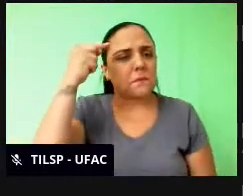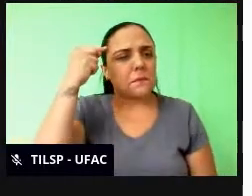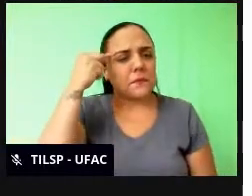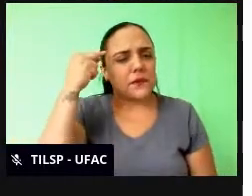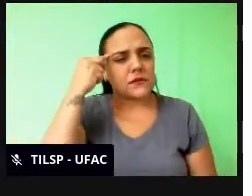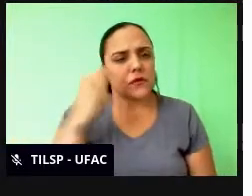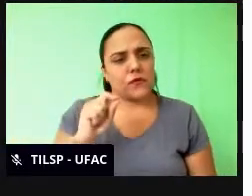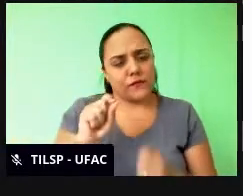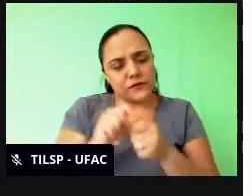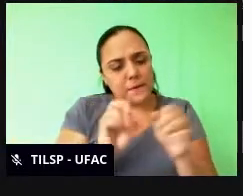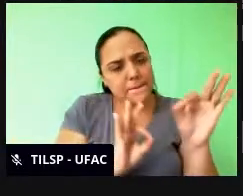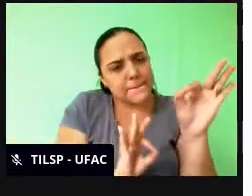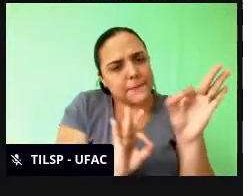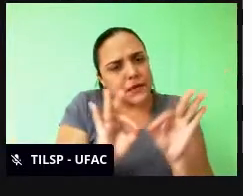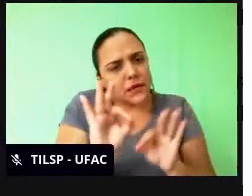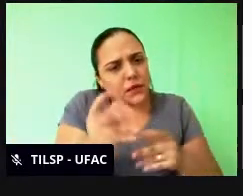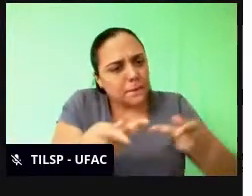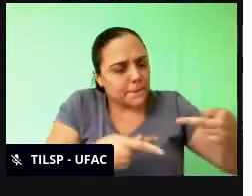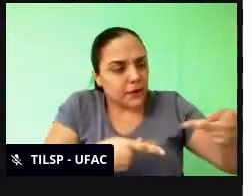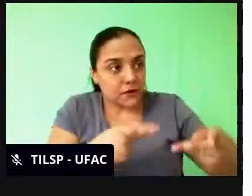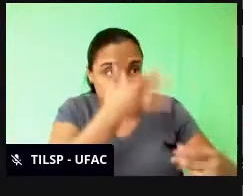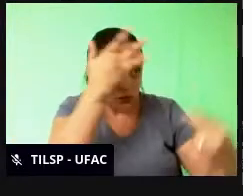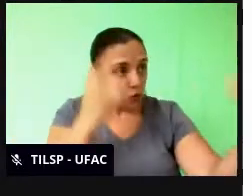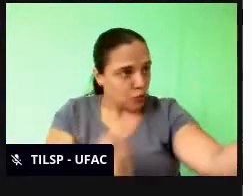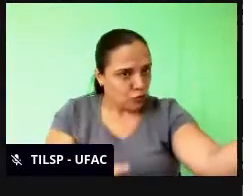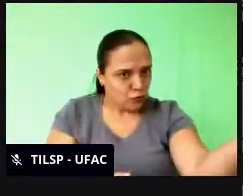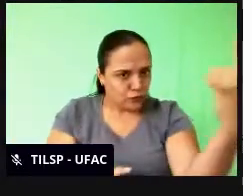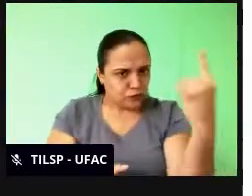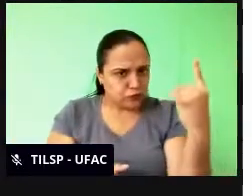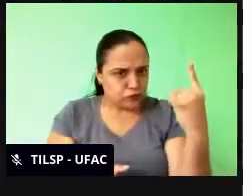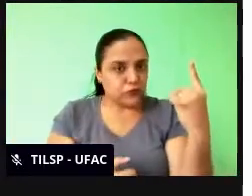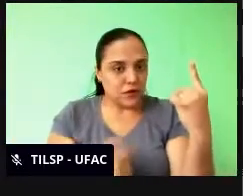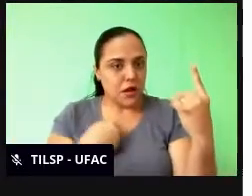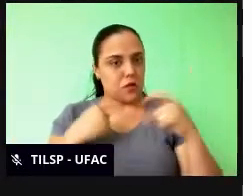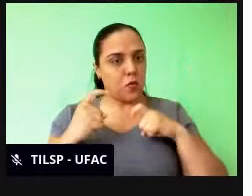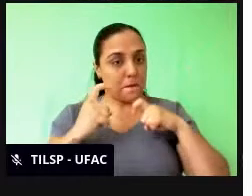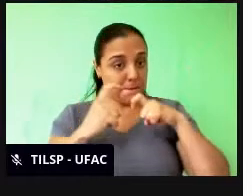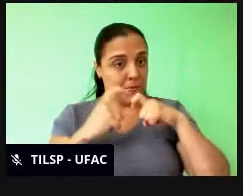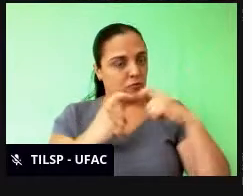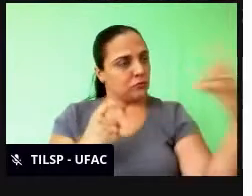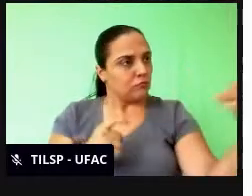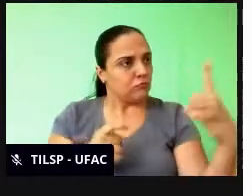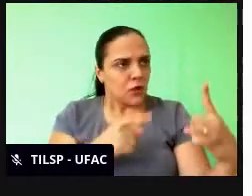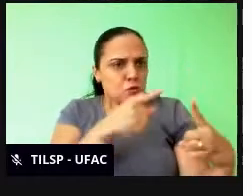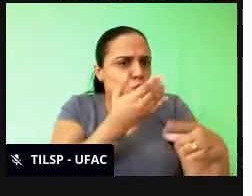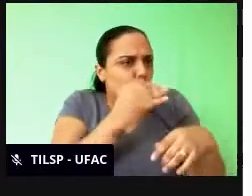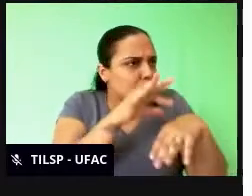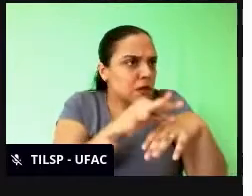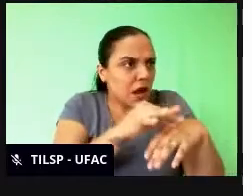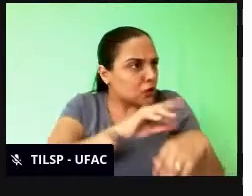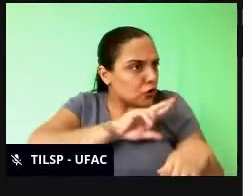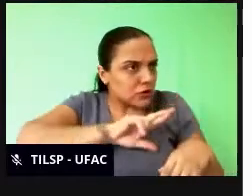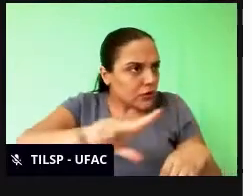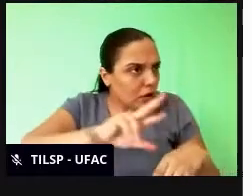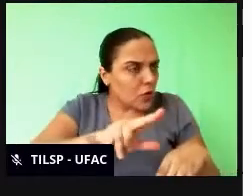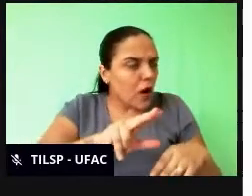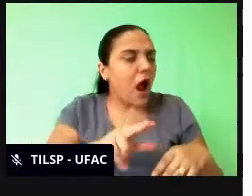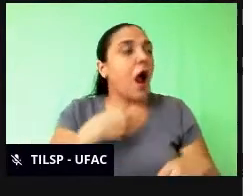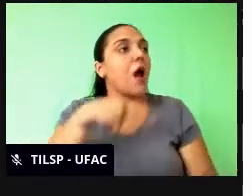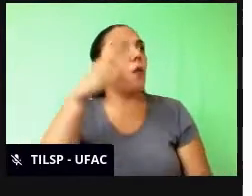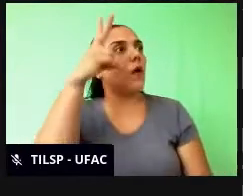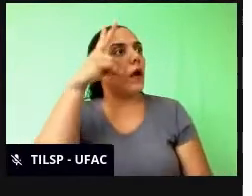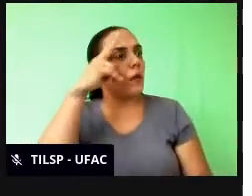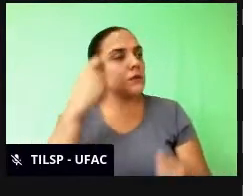um plano alimentar para o indivíduo que é vegetariano ou vegano e que é atleta, a gente tem que lembrar desses conceitos,